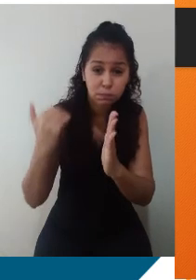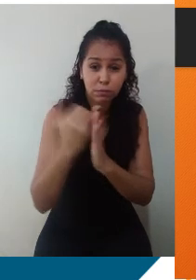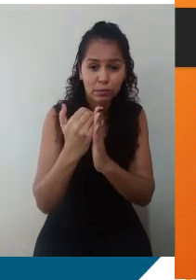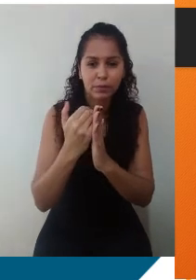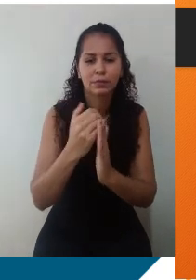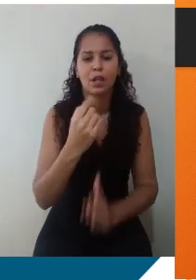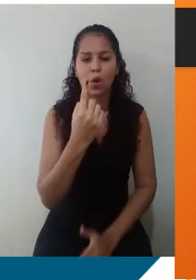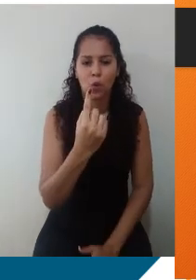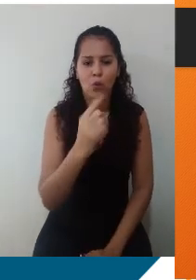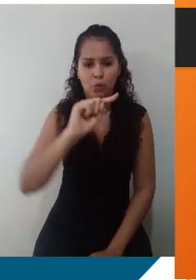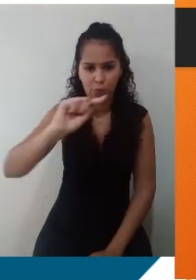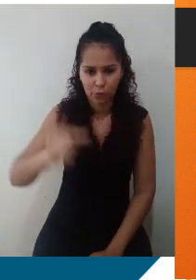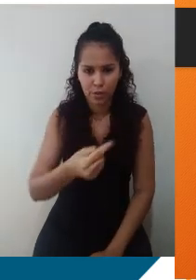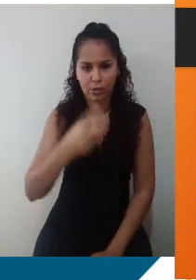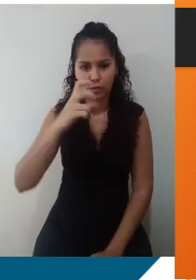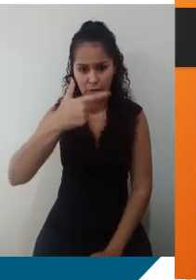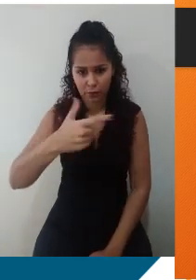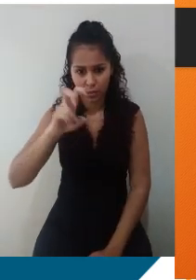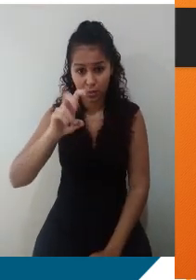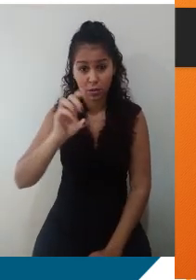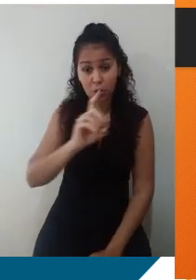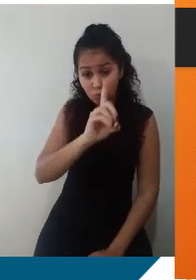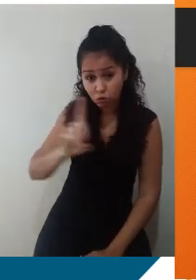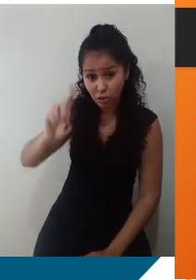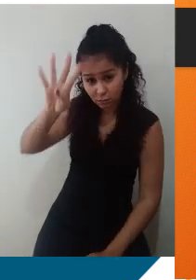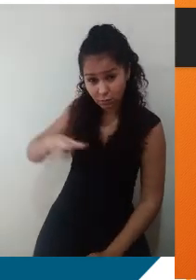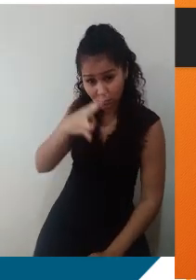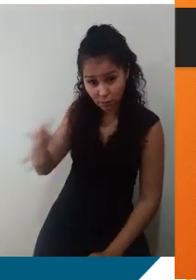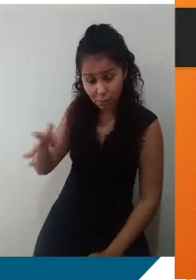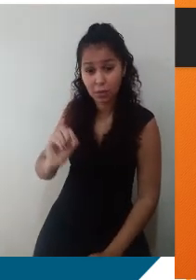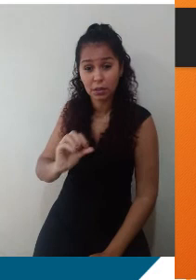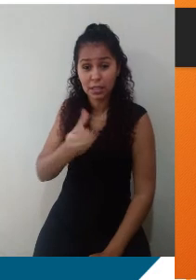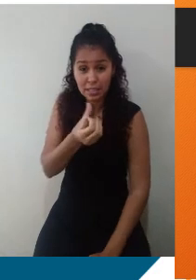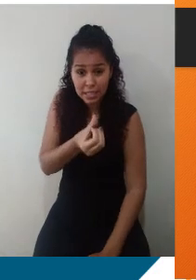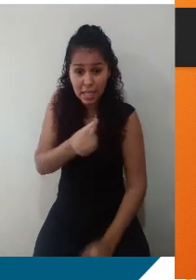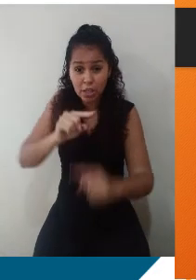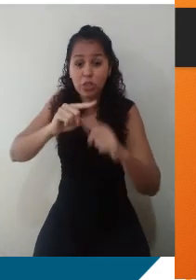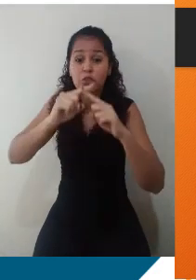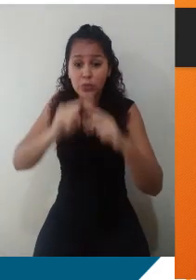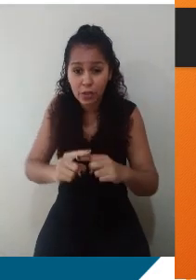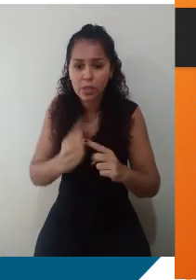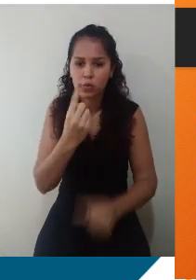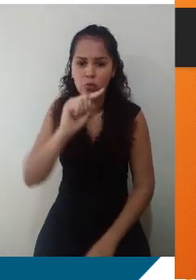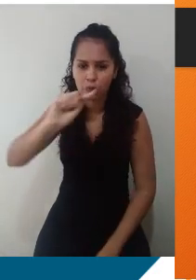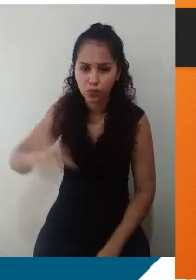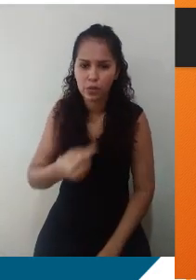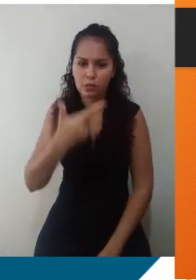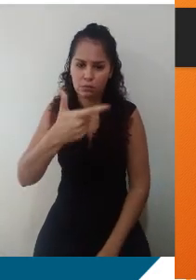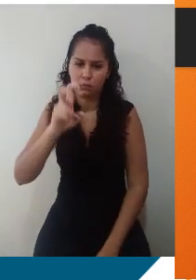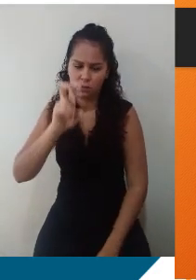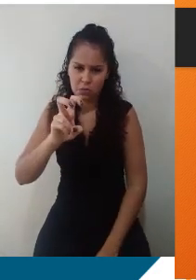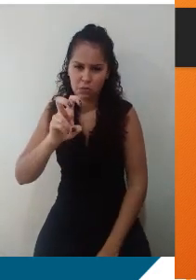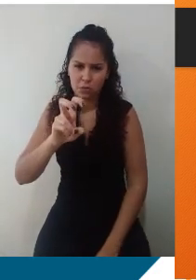vale 1,25, do lado direito da nossa tabela, o salto terá que ser de 6 vezes 1,25,